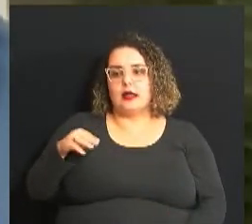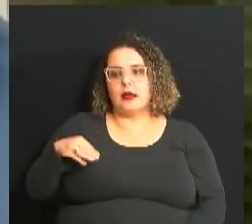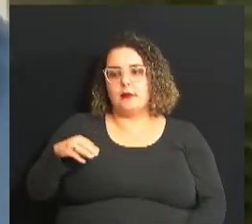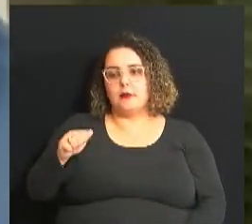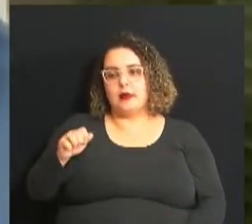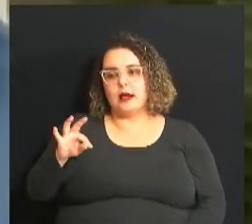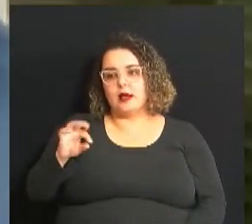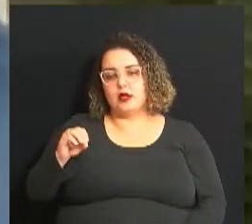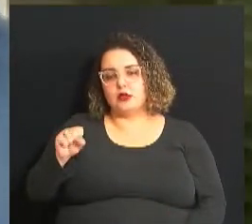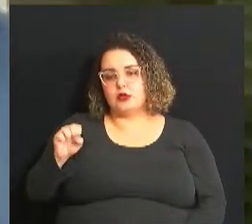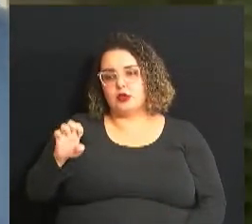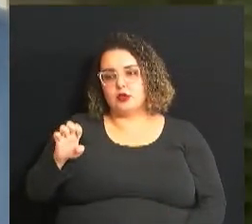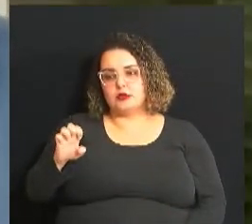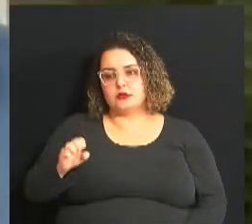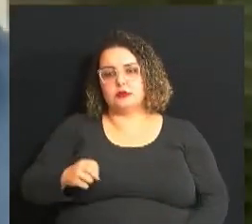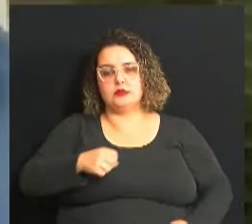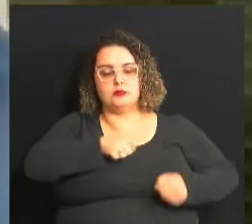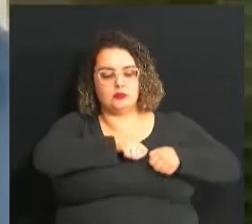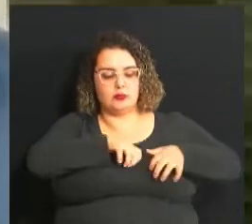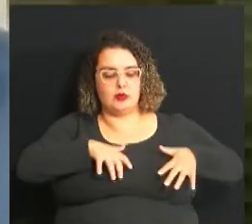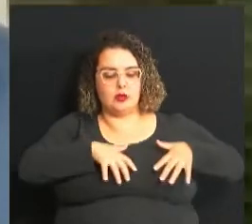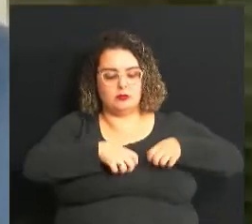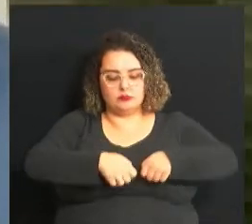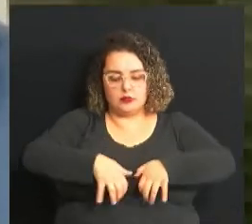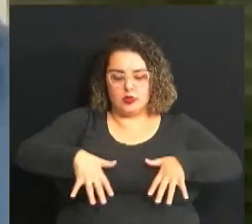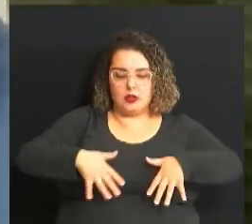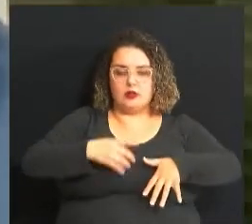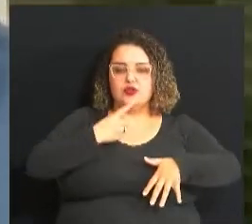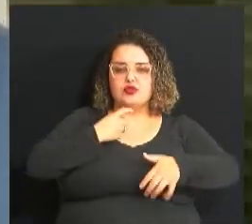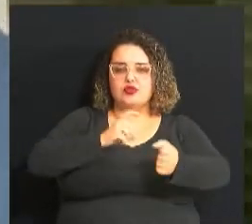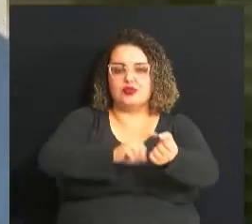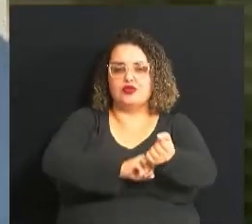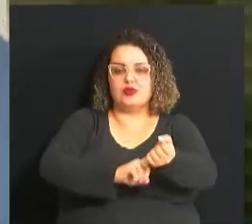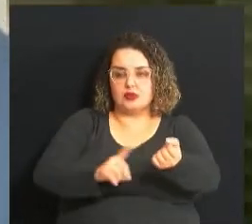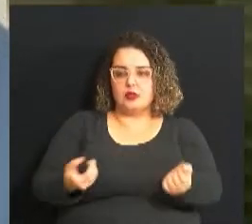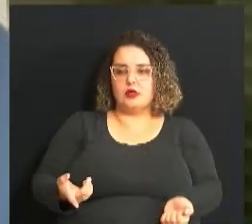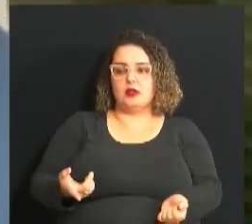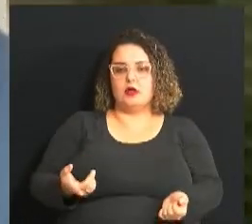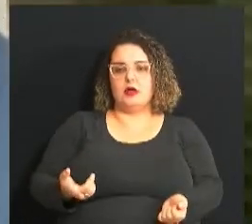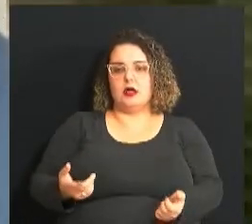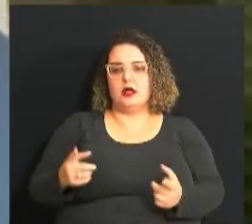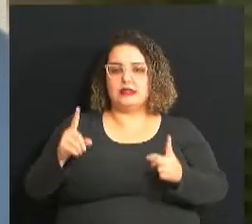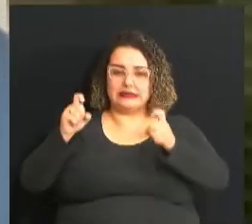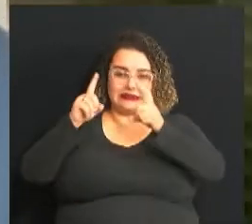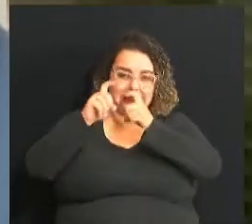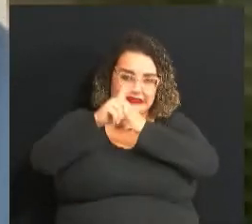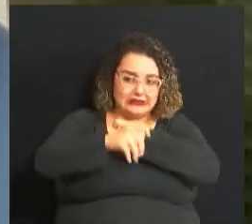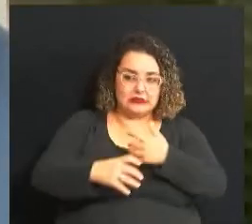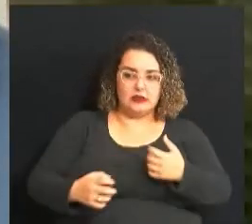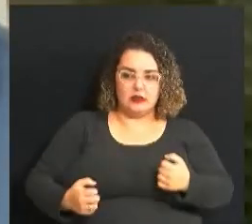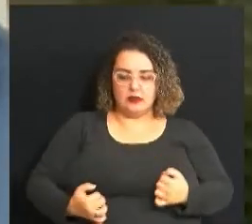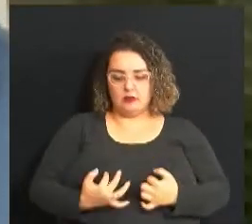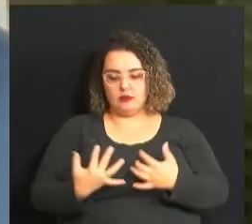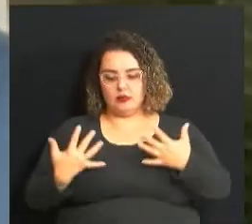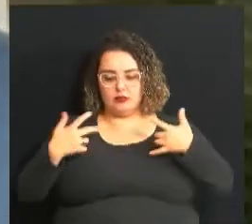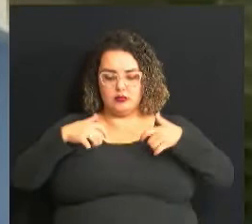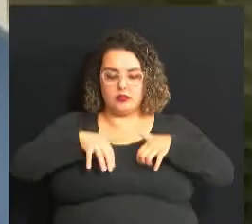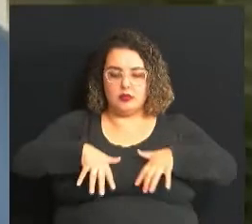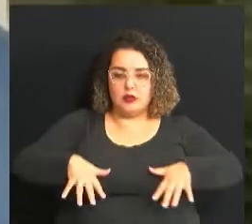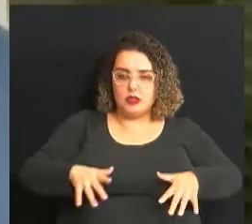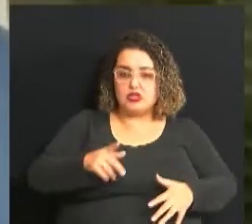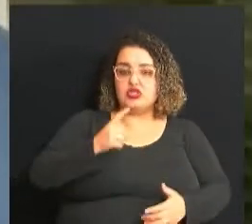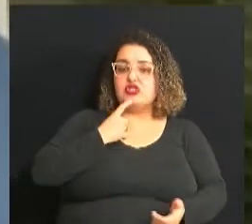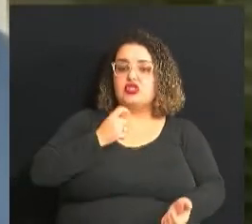acometer vários órgãos do corpo por essas placas que dificultam a irrigação dos órgãos, mas